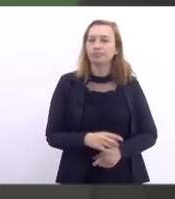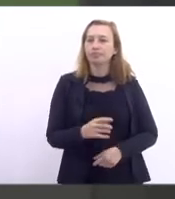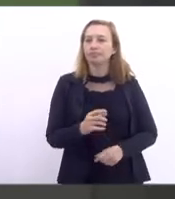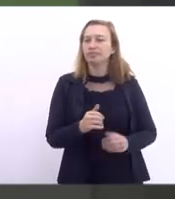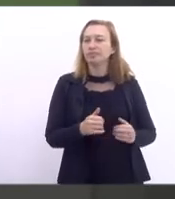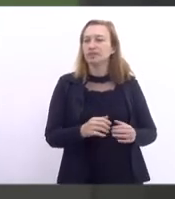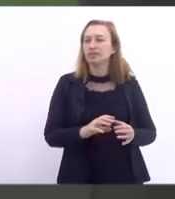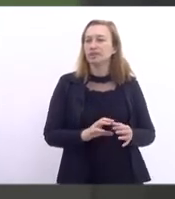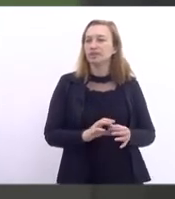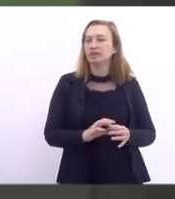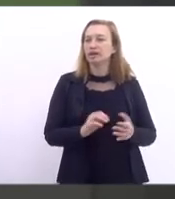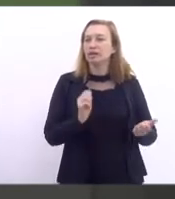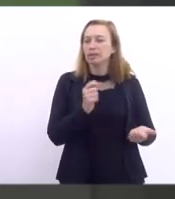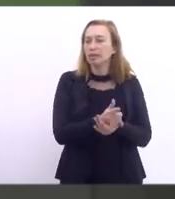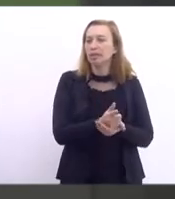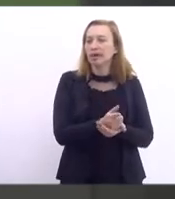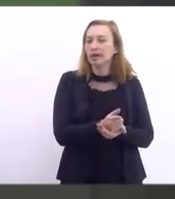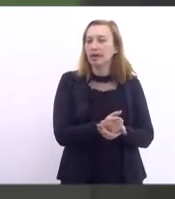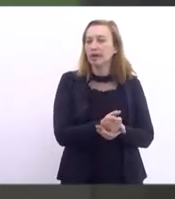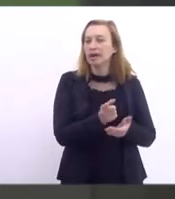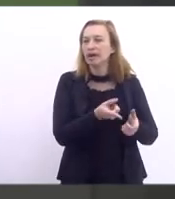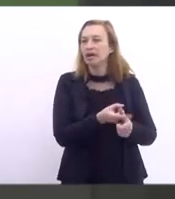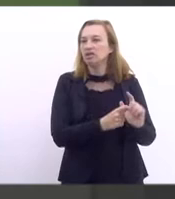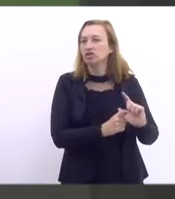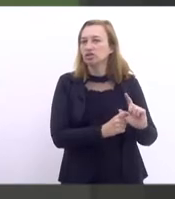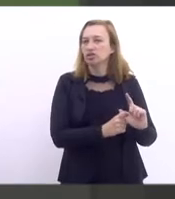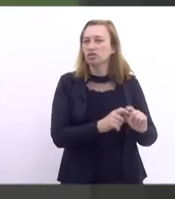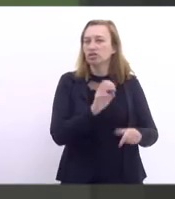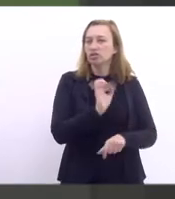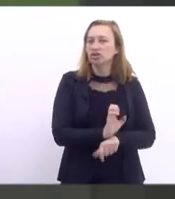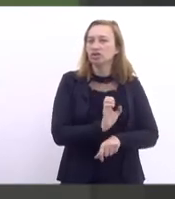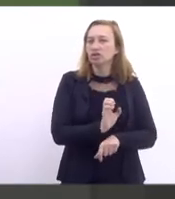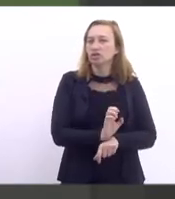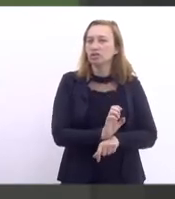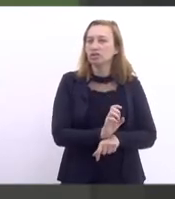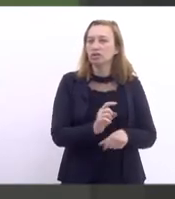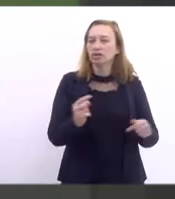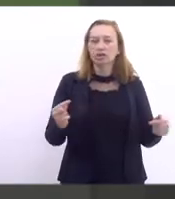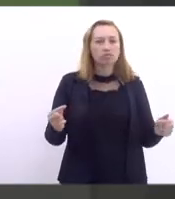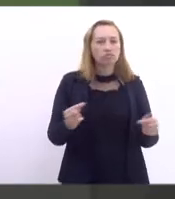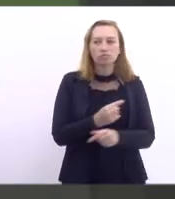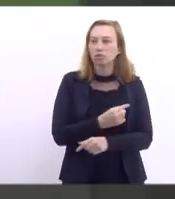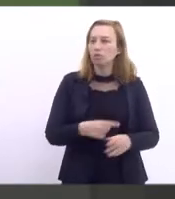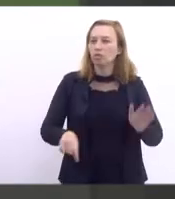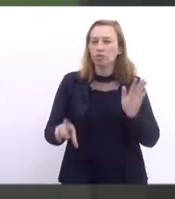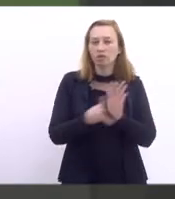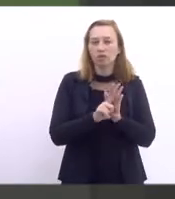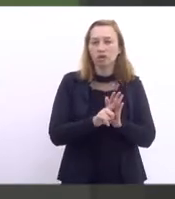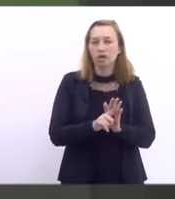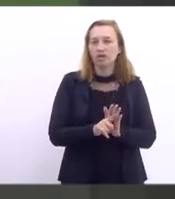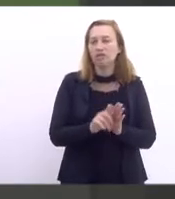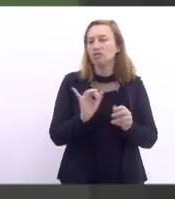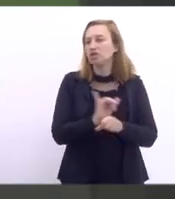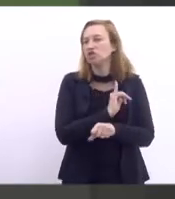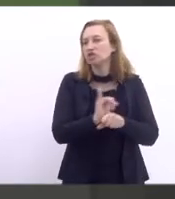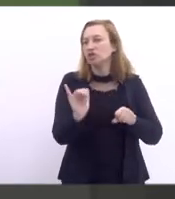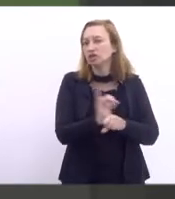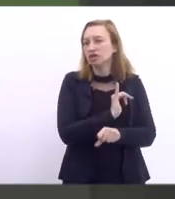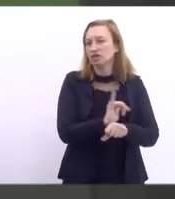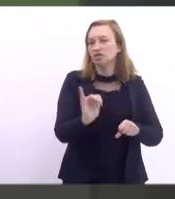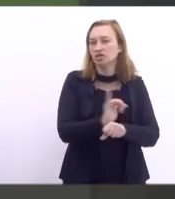suplementar para pagamento da dívida Estadual em desacordo com a lei essa pessoa mecanismo